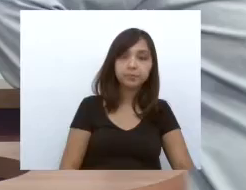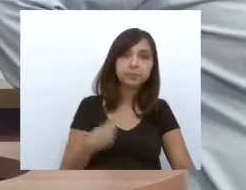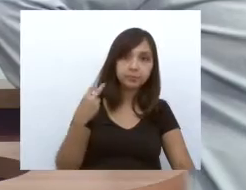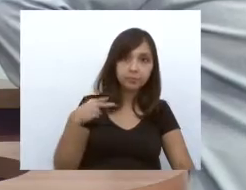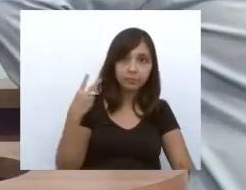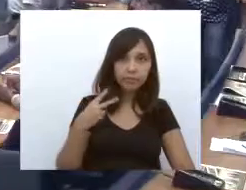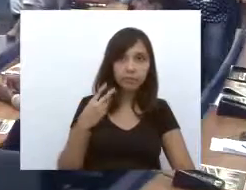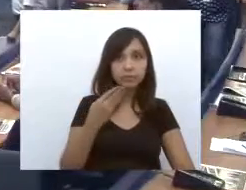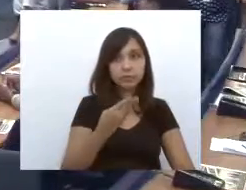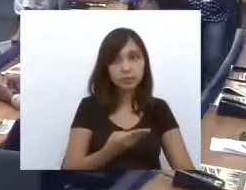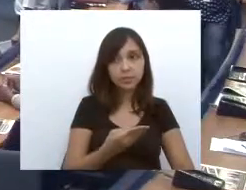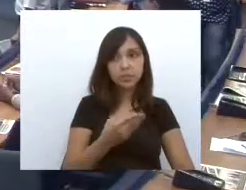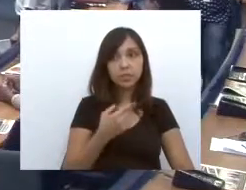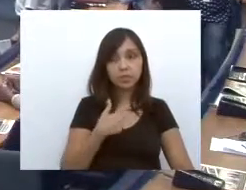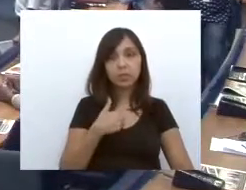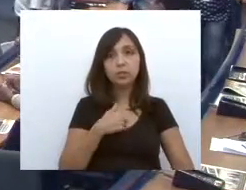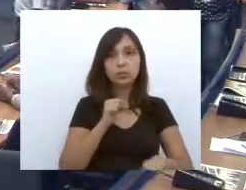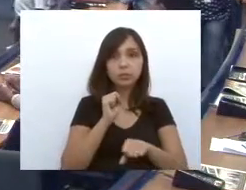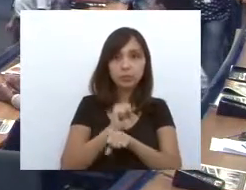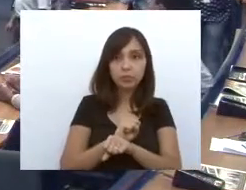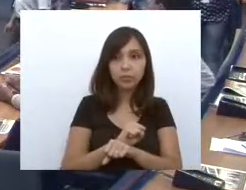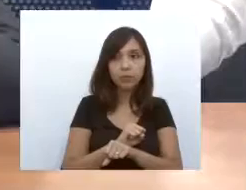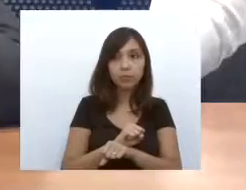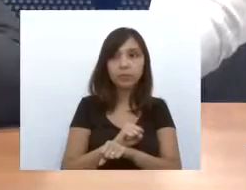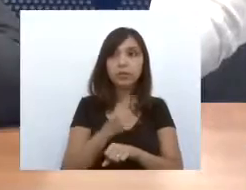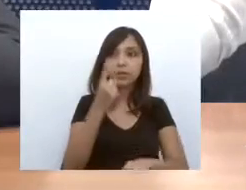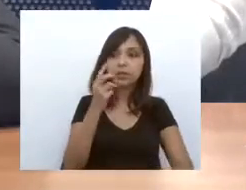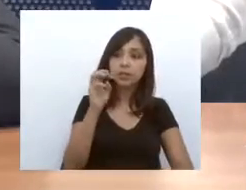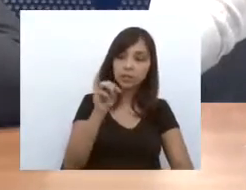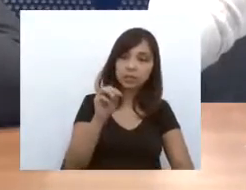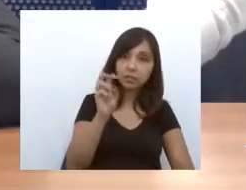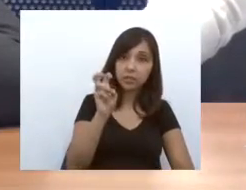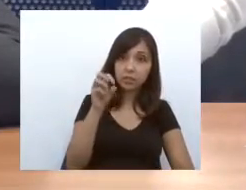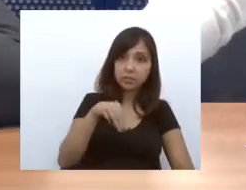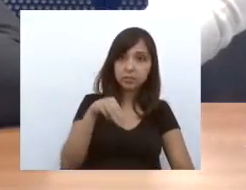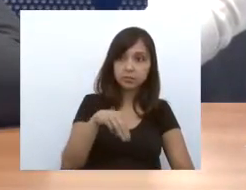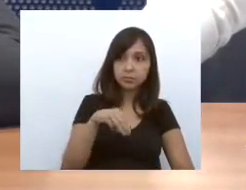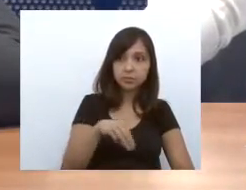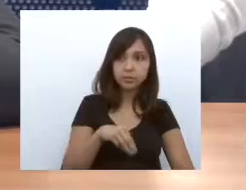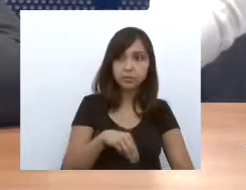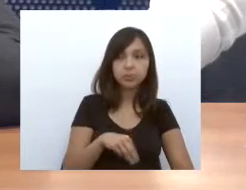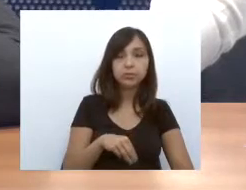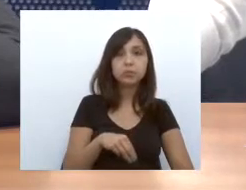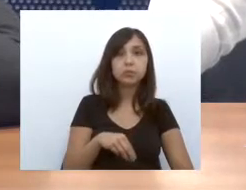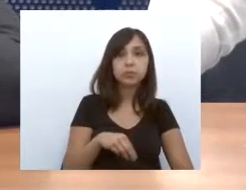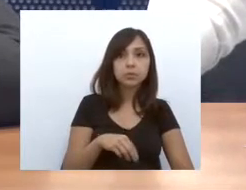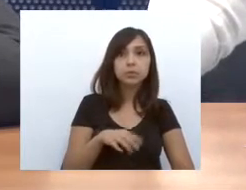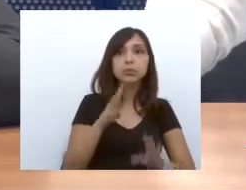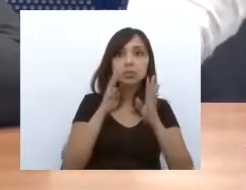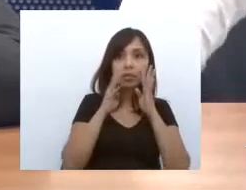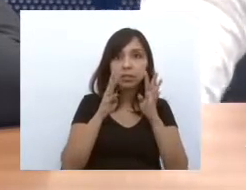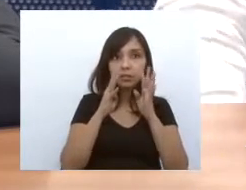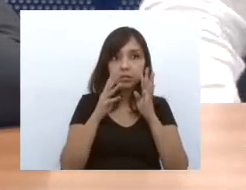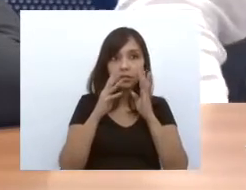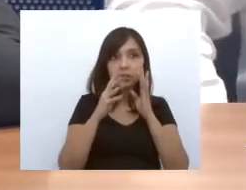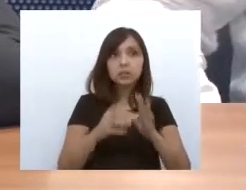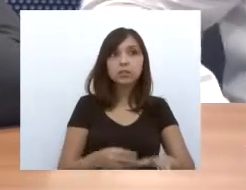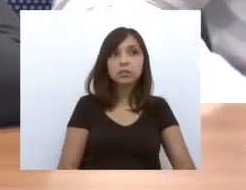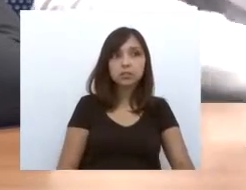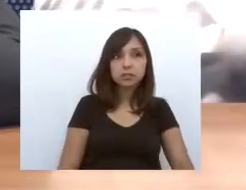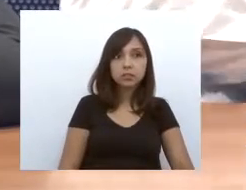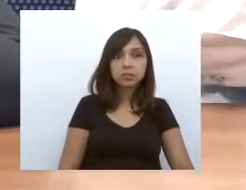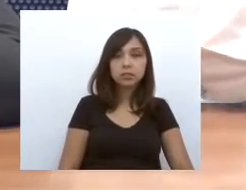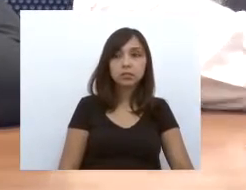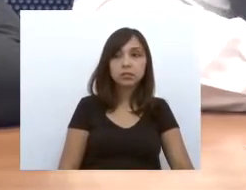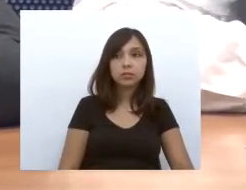Vereador, vou suspender por 15 minutos para nós ouvirmos então o pessoal da POSP.